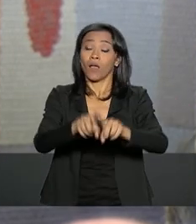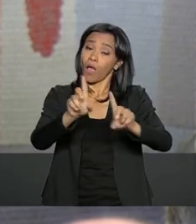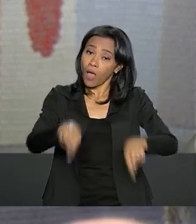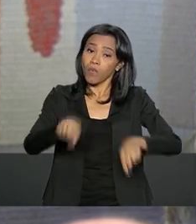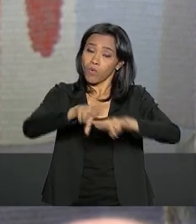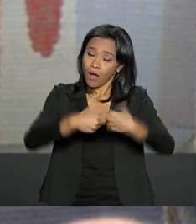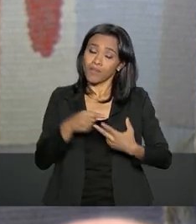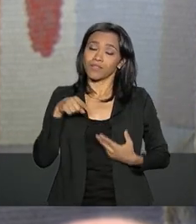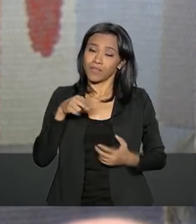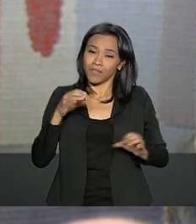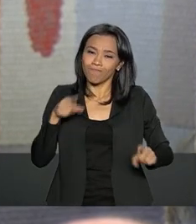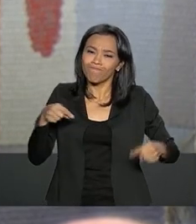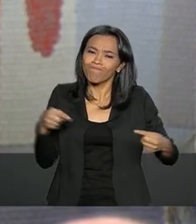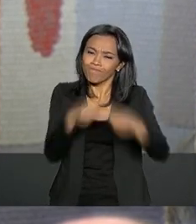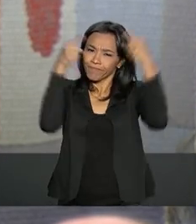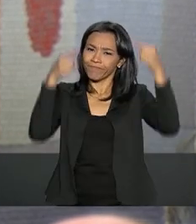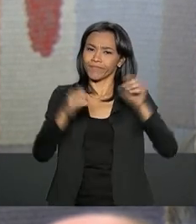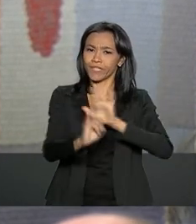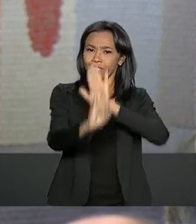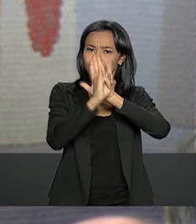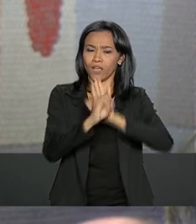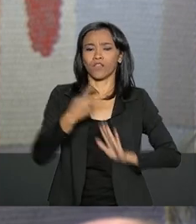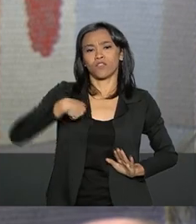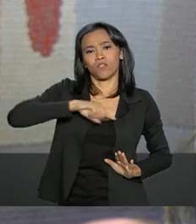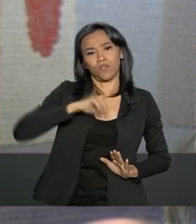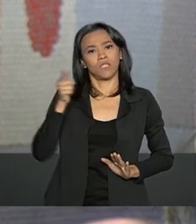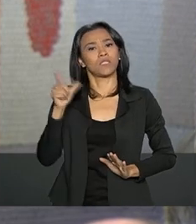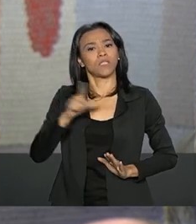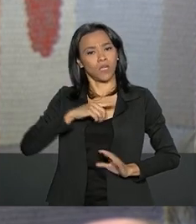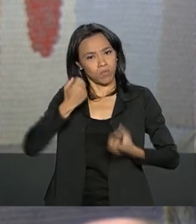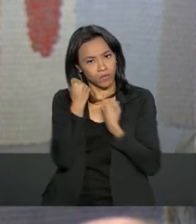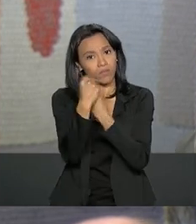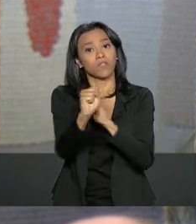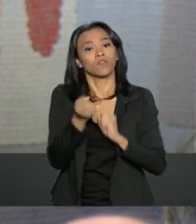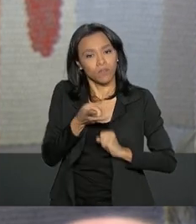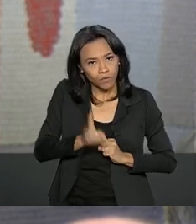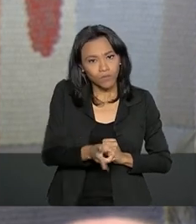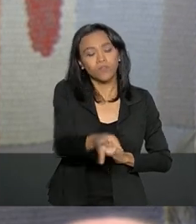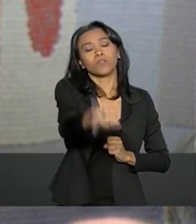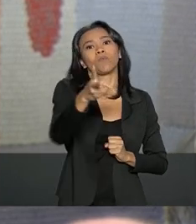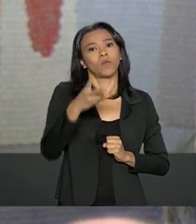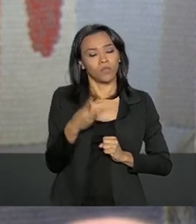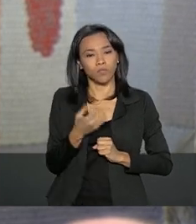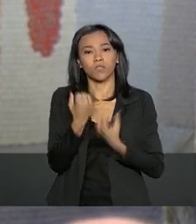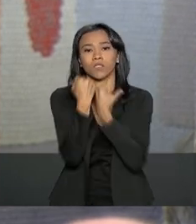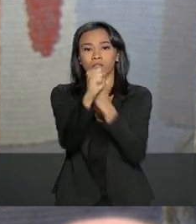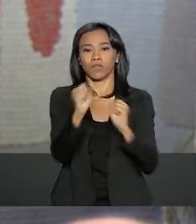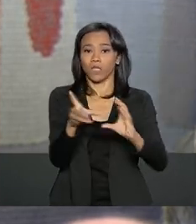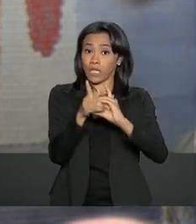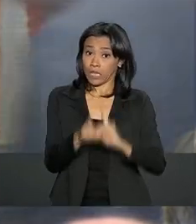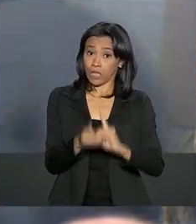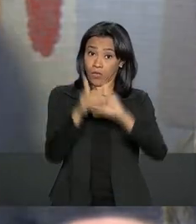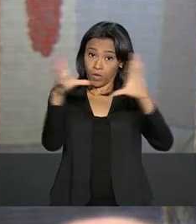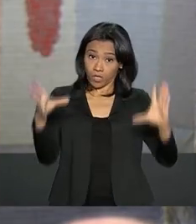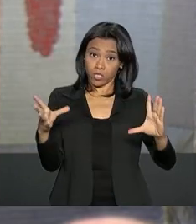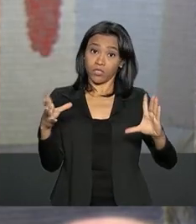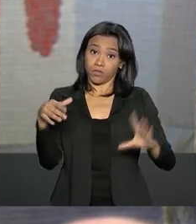dessa identidade que temos defendido e continuaremos a defender a democracia e nossa